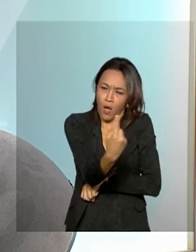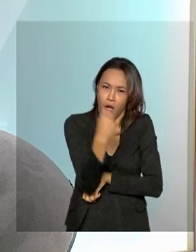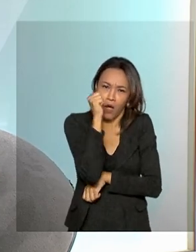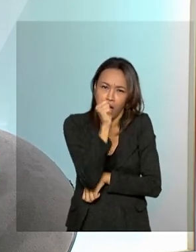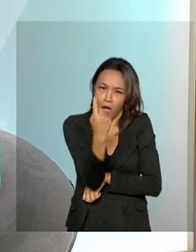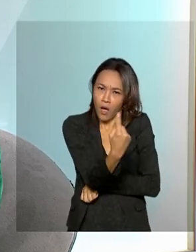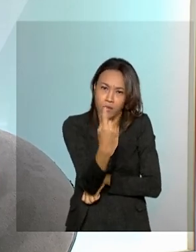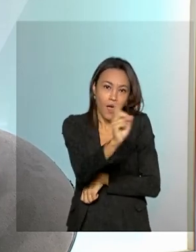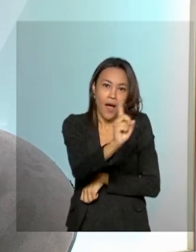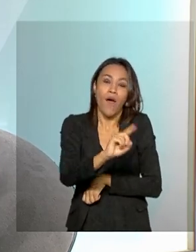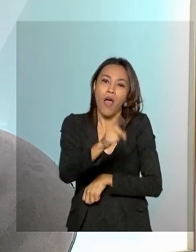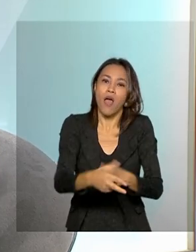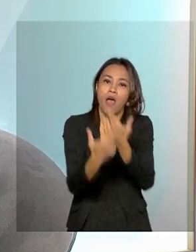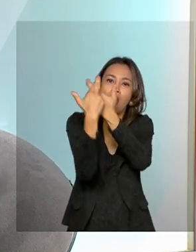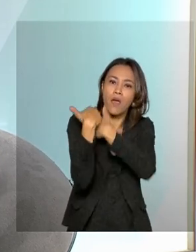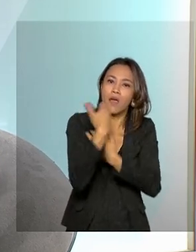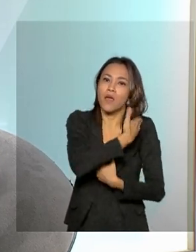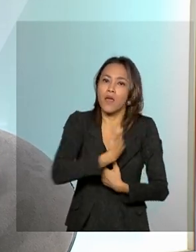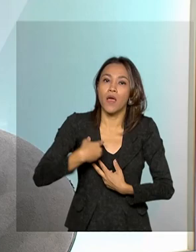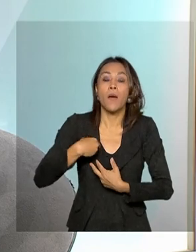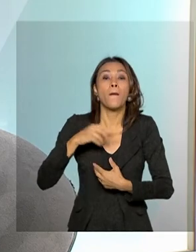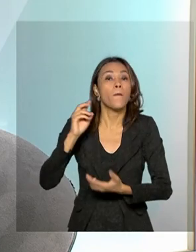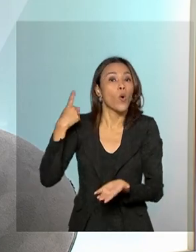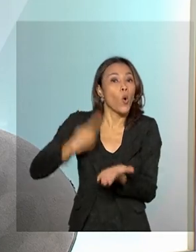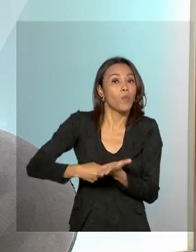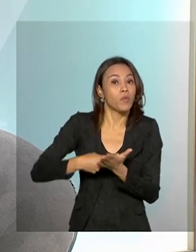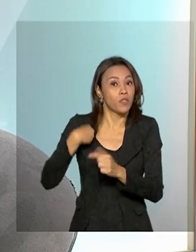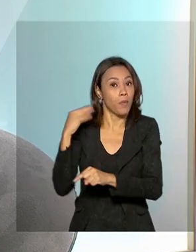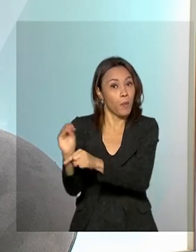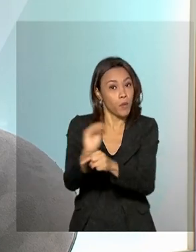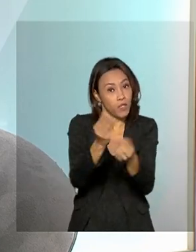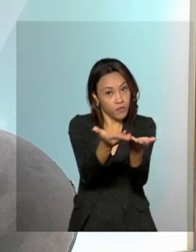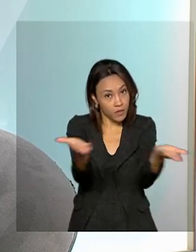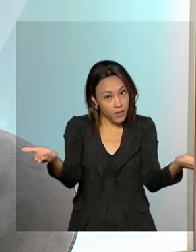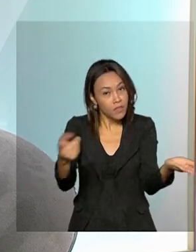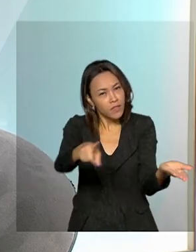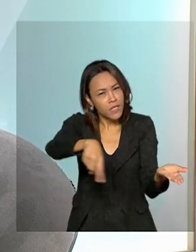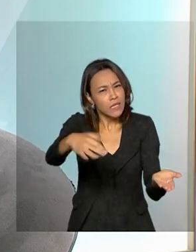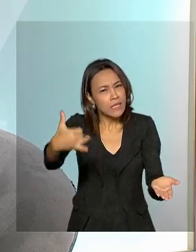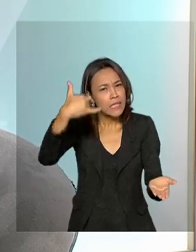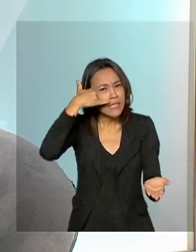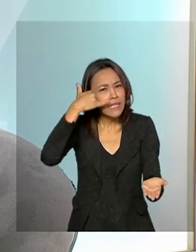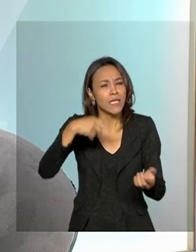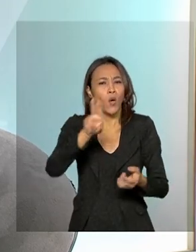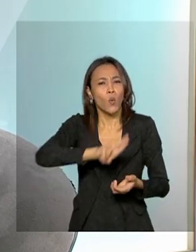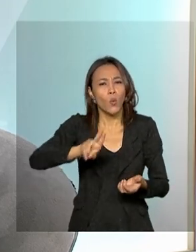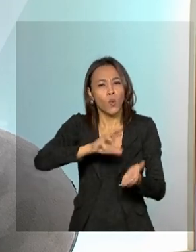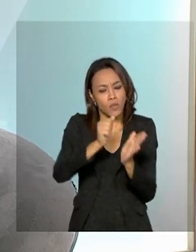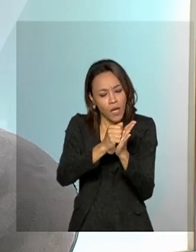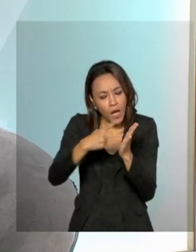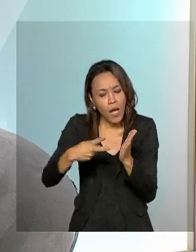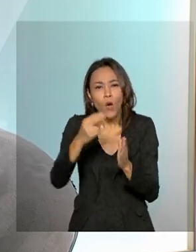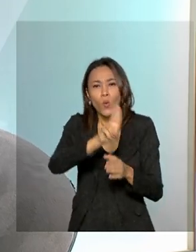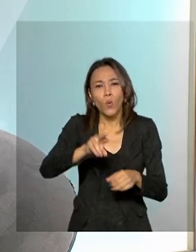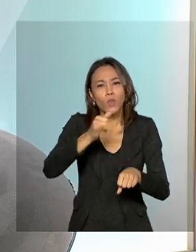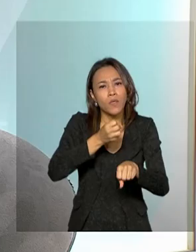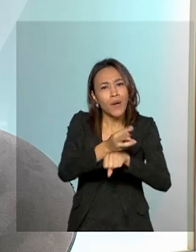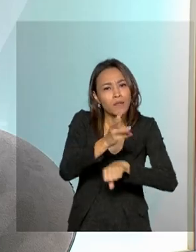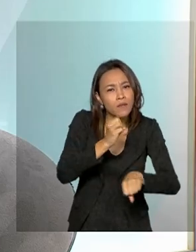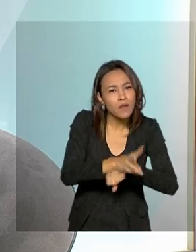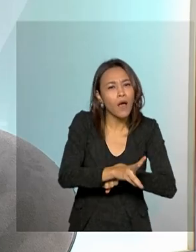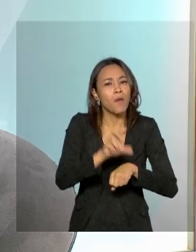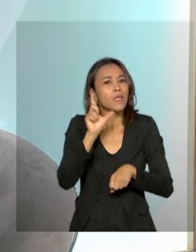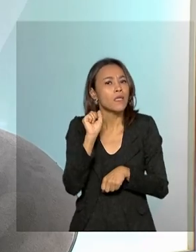É obrigação do Estado te proteger. Liga para nós, use os nossos aplicativos, use o WhatsApp. Nós